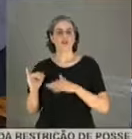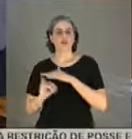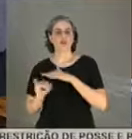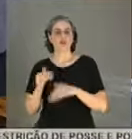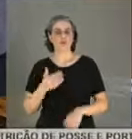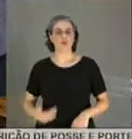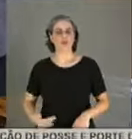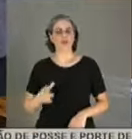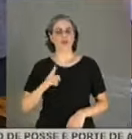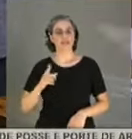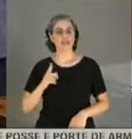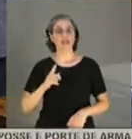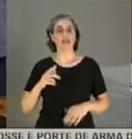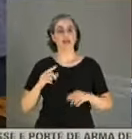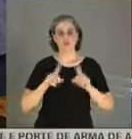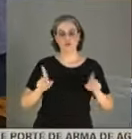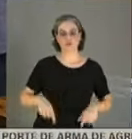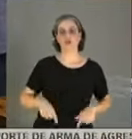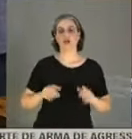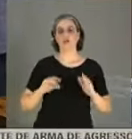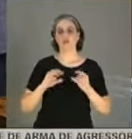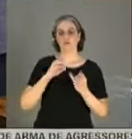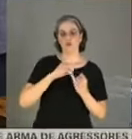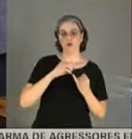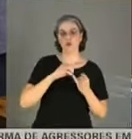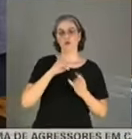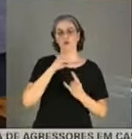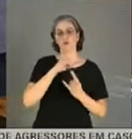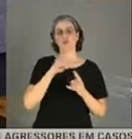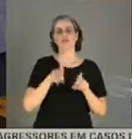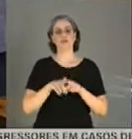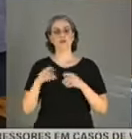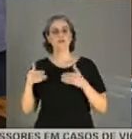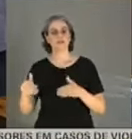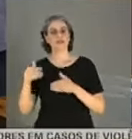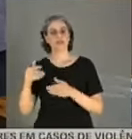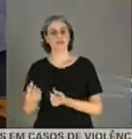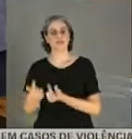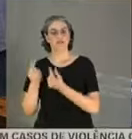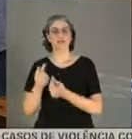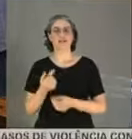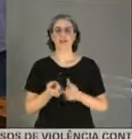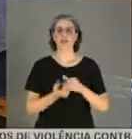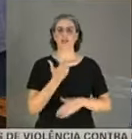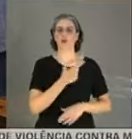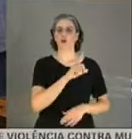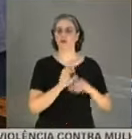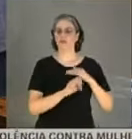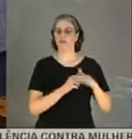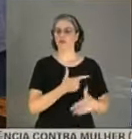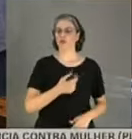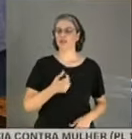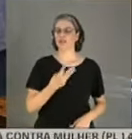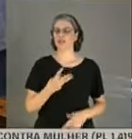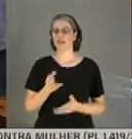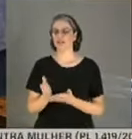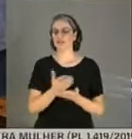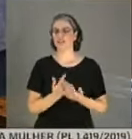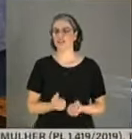envolvendo funcionários da Fiocruz e do Ministério da Fazenda. Ele também criou uma série de empresas para, desde 2013, captar recursos na